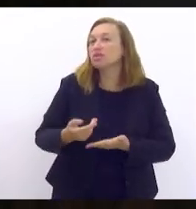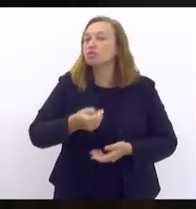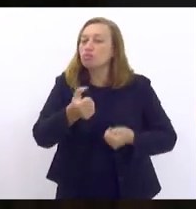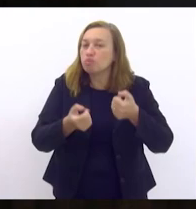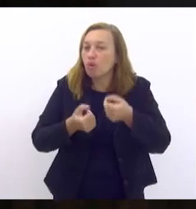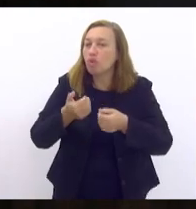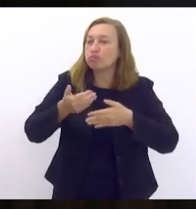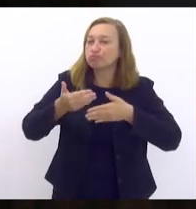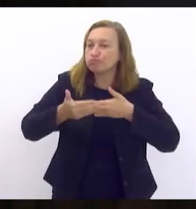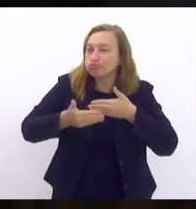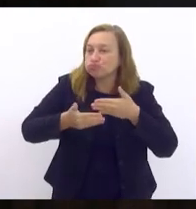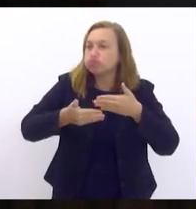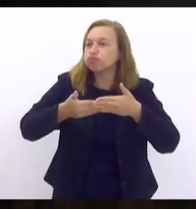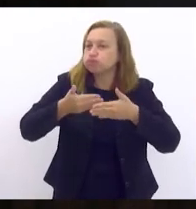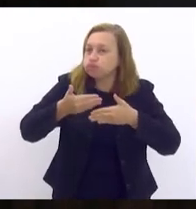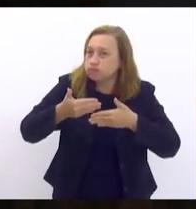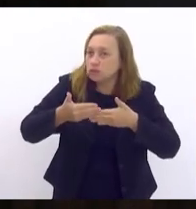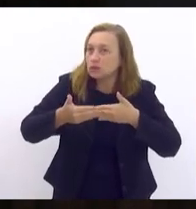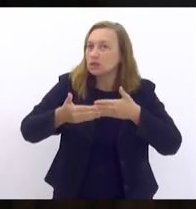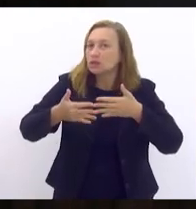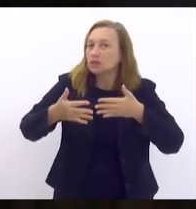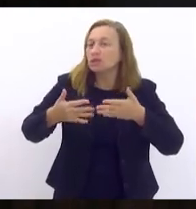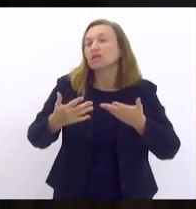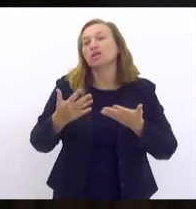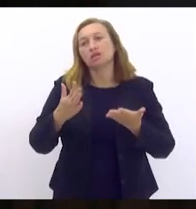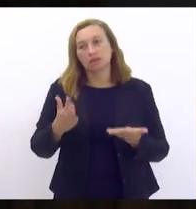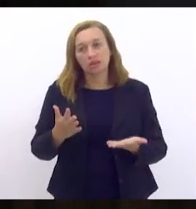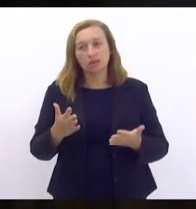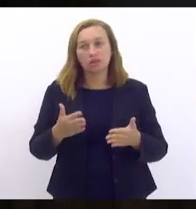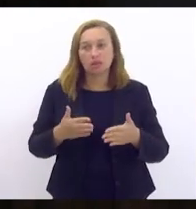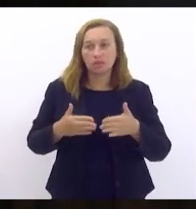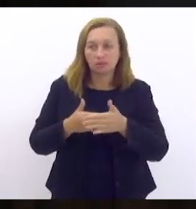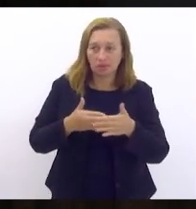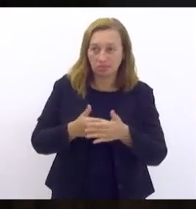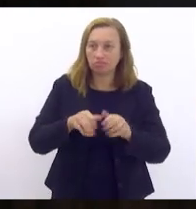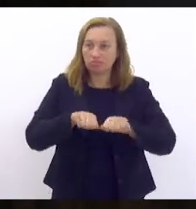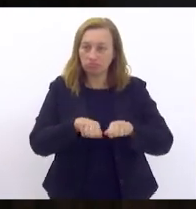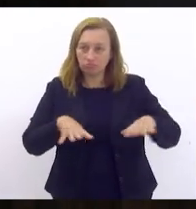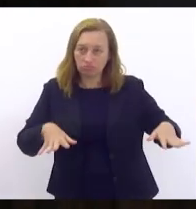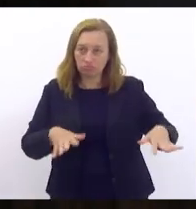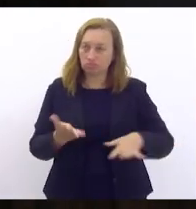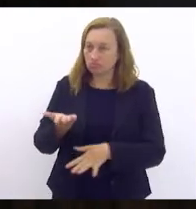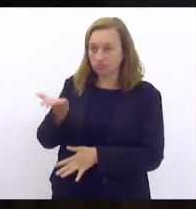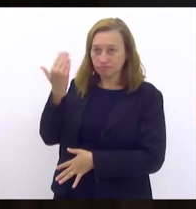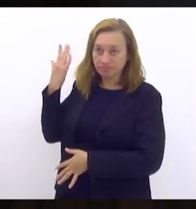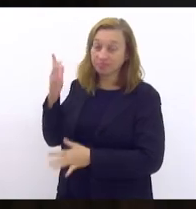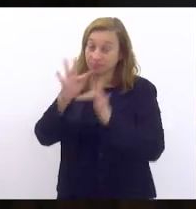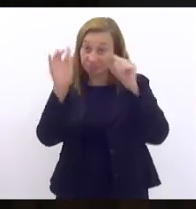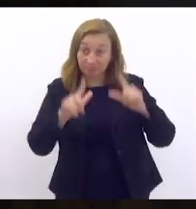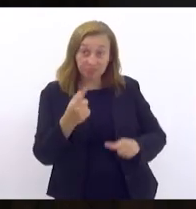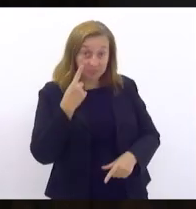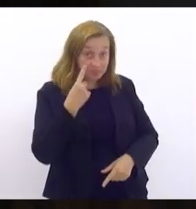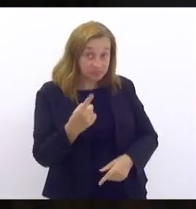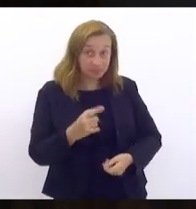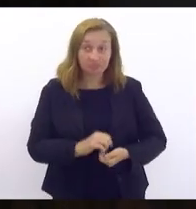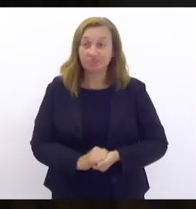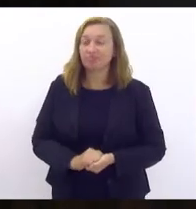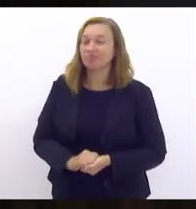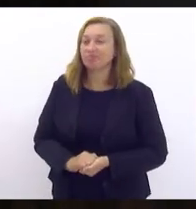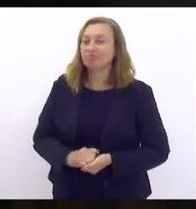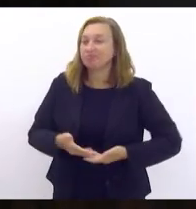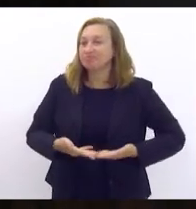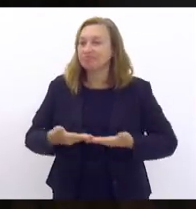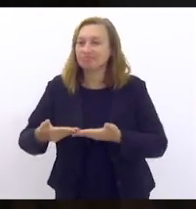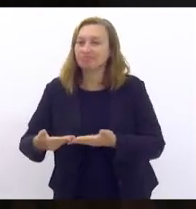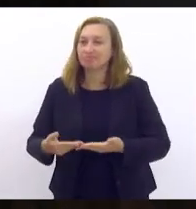a Passos lentes atrapalhado e muito impactado pela pandemia né E muito feliz quando quando for chamar